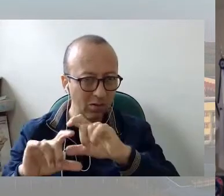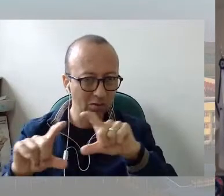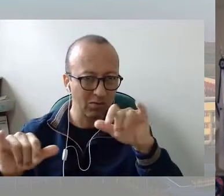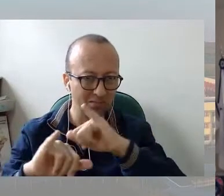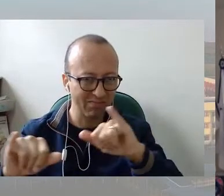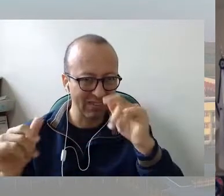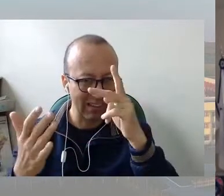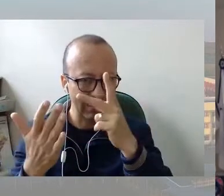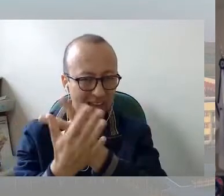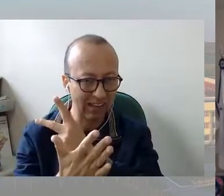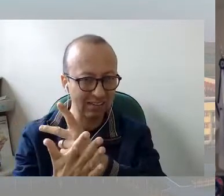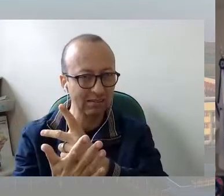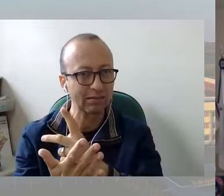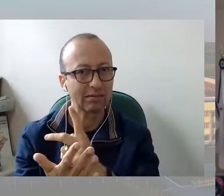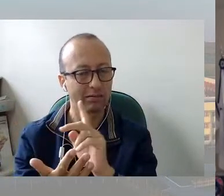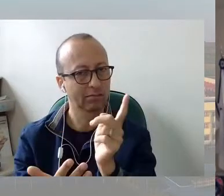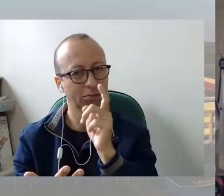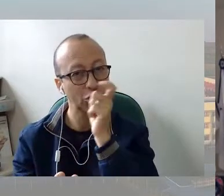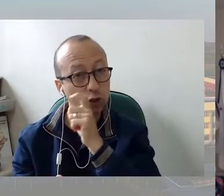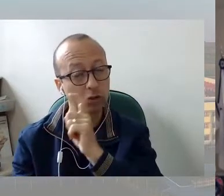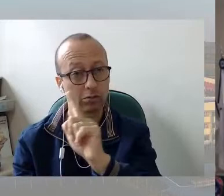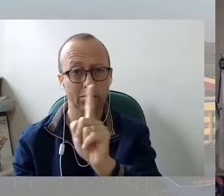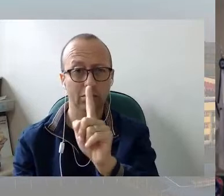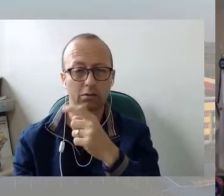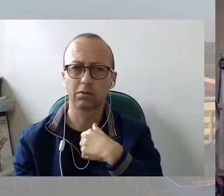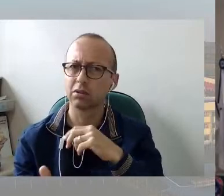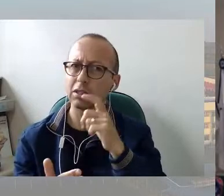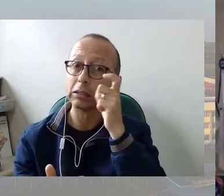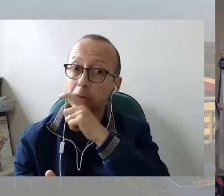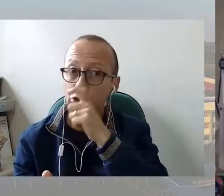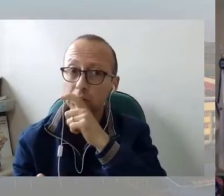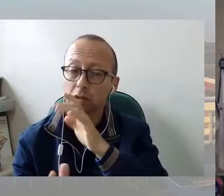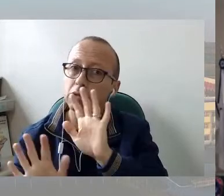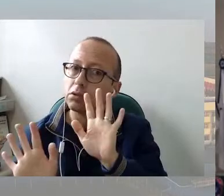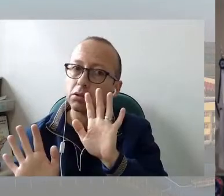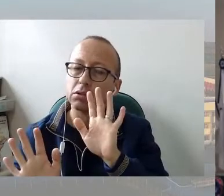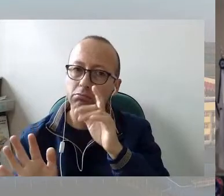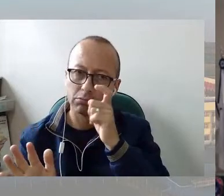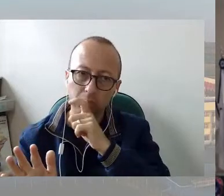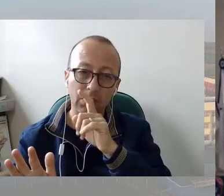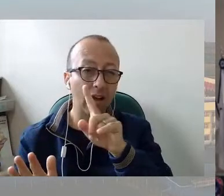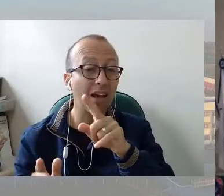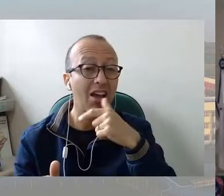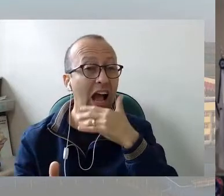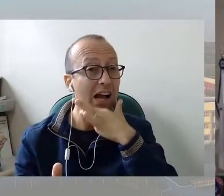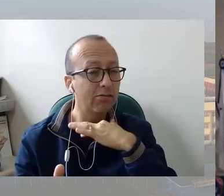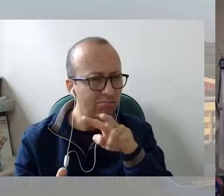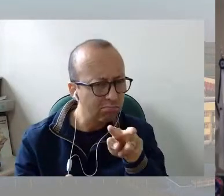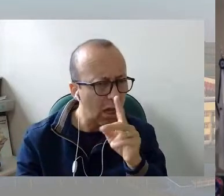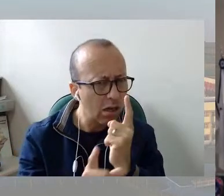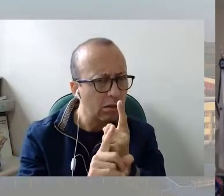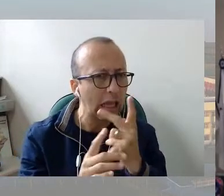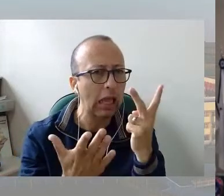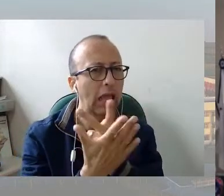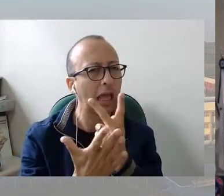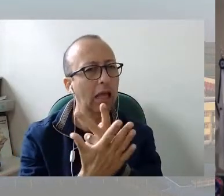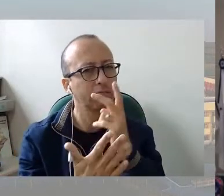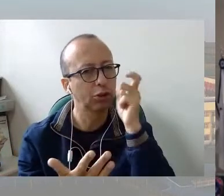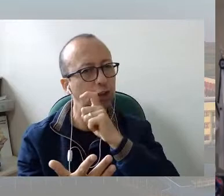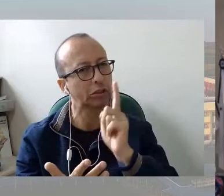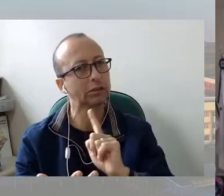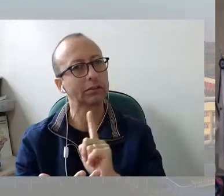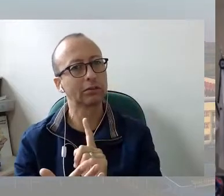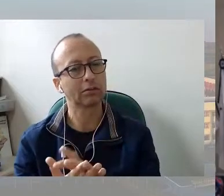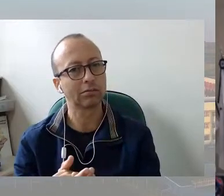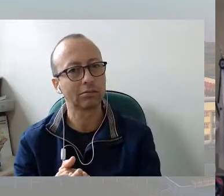mentir tem uma diferença abissal. Uma vez reconhecido o erro, como colegas, a gente reconhece que teve o erro e ok, todo mundo